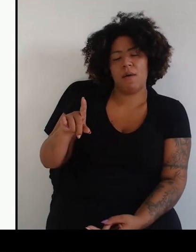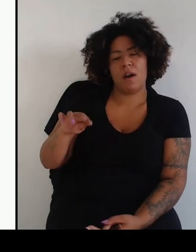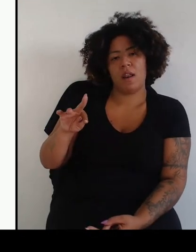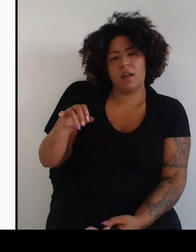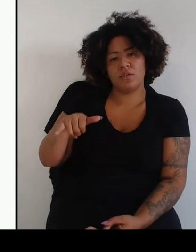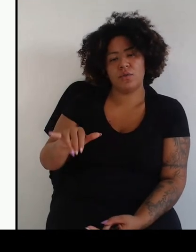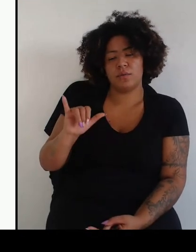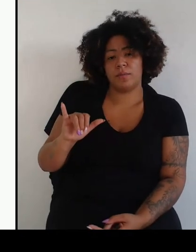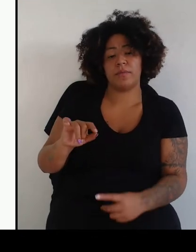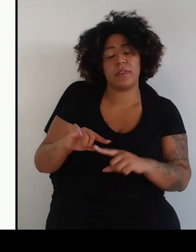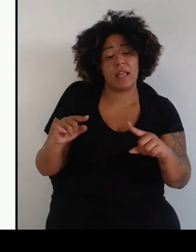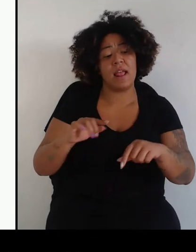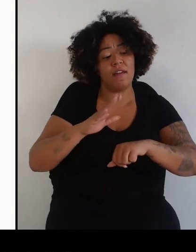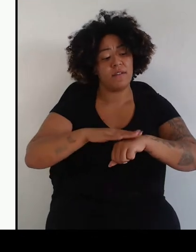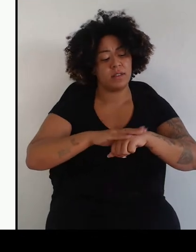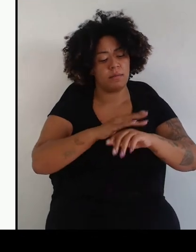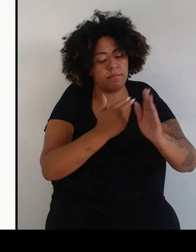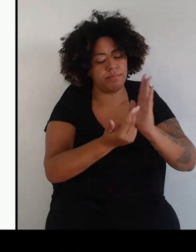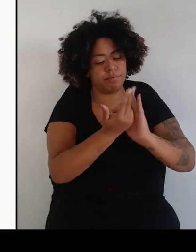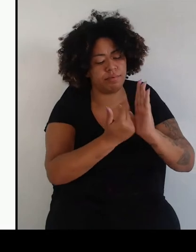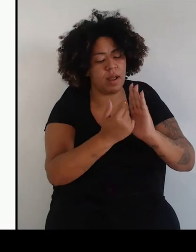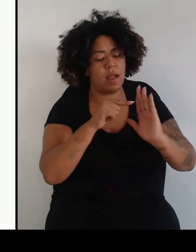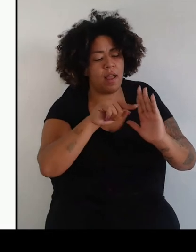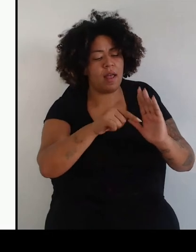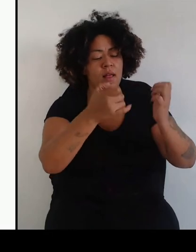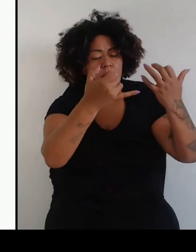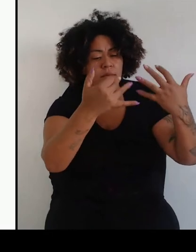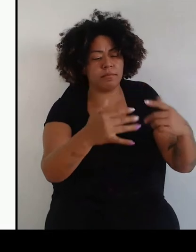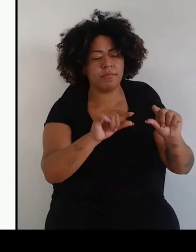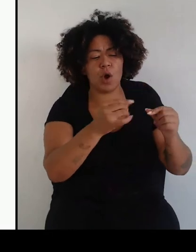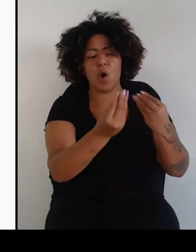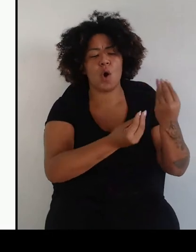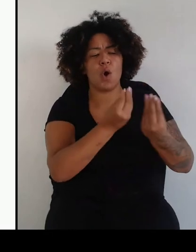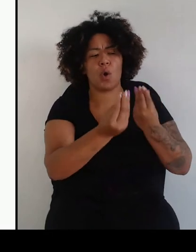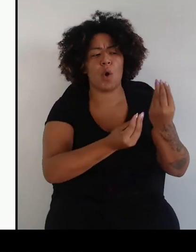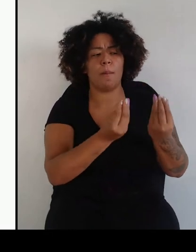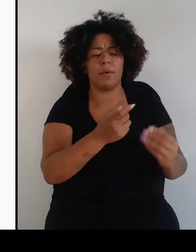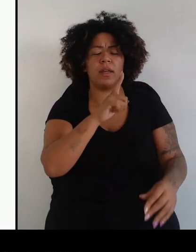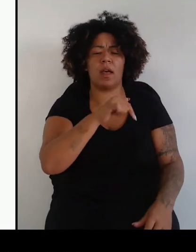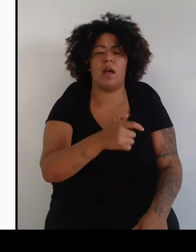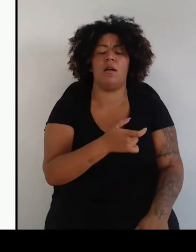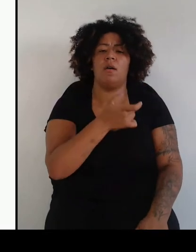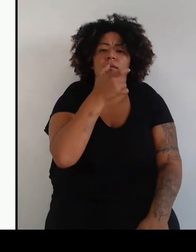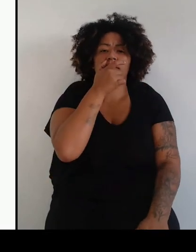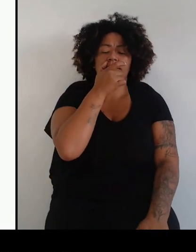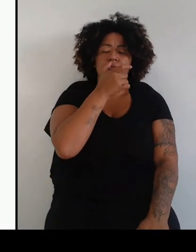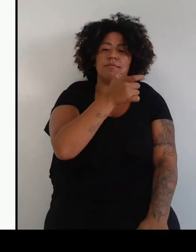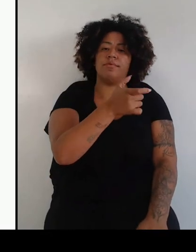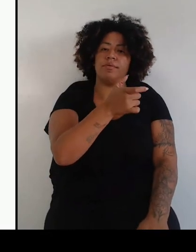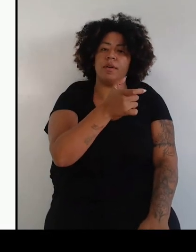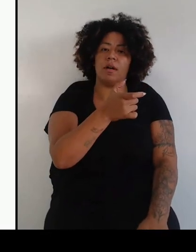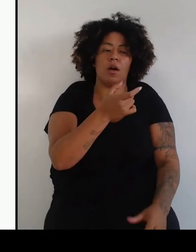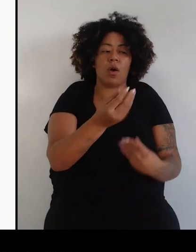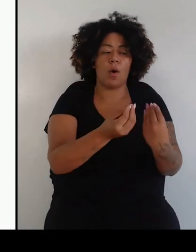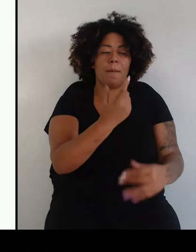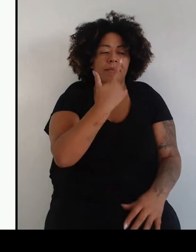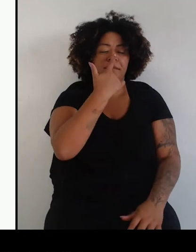bacon tentava capturar o que ele descrevia como a essência da pessoa ele tinha intenções Claras de